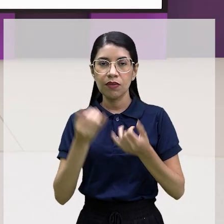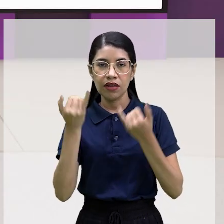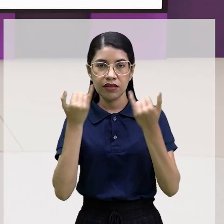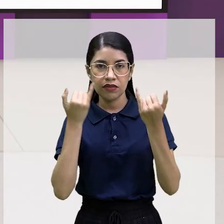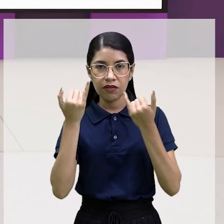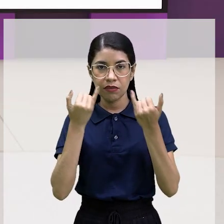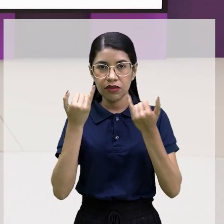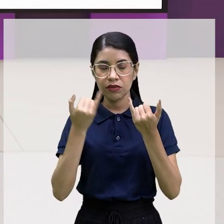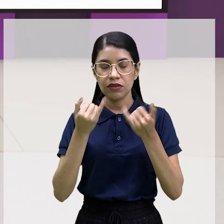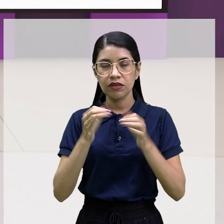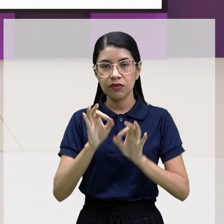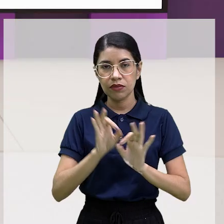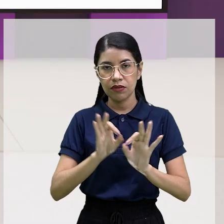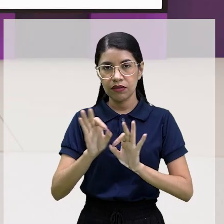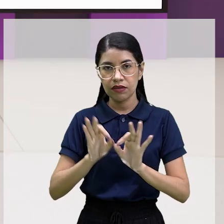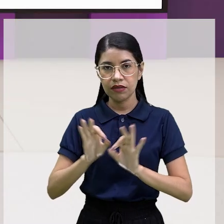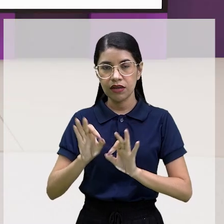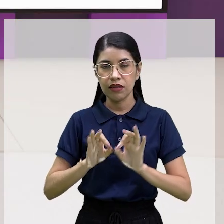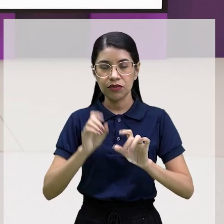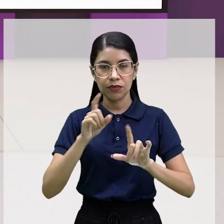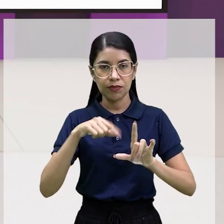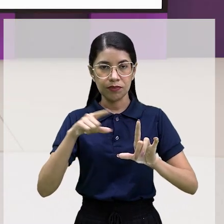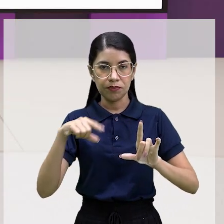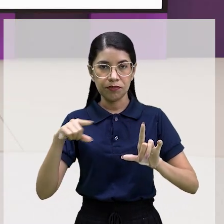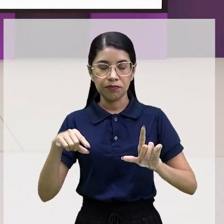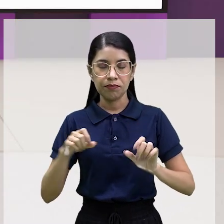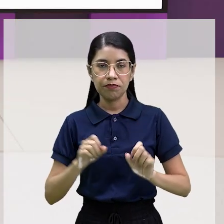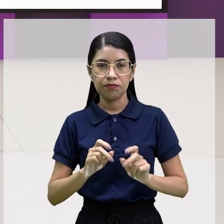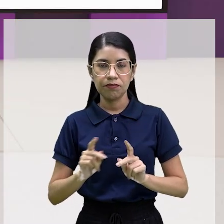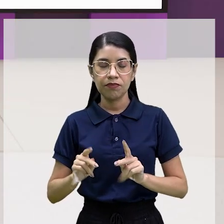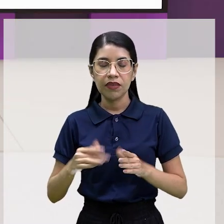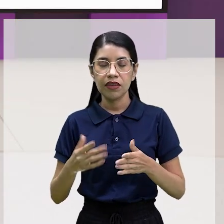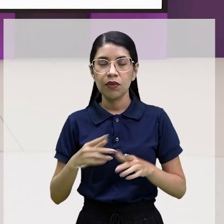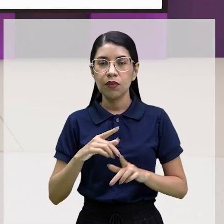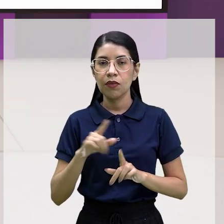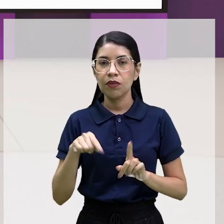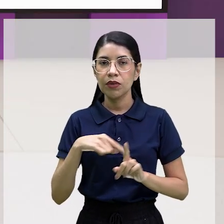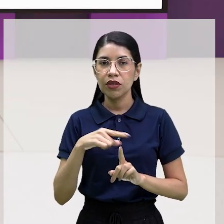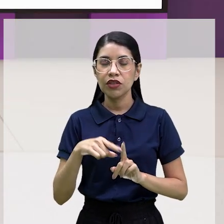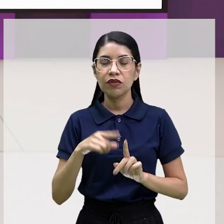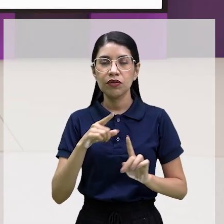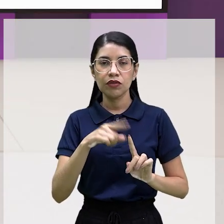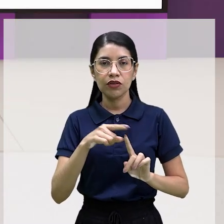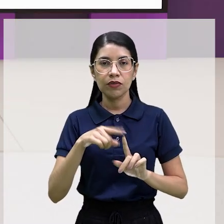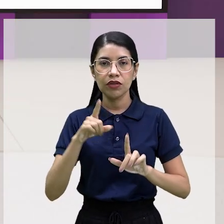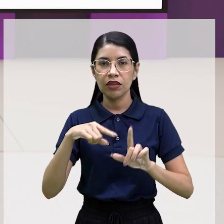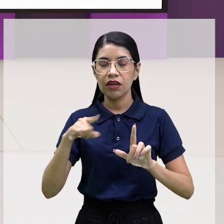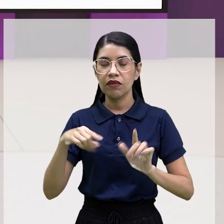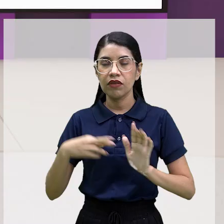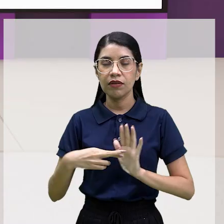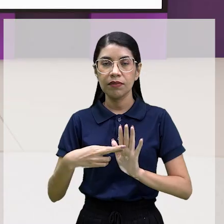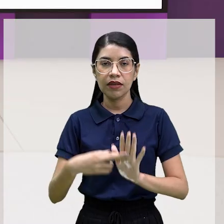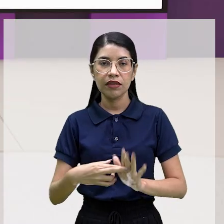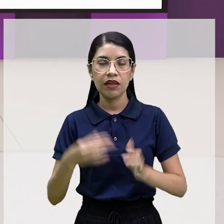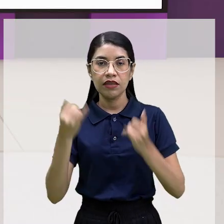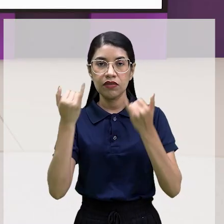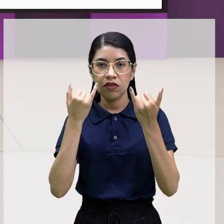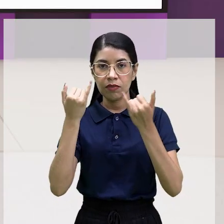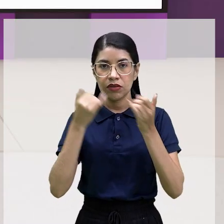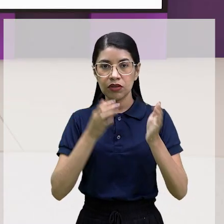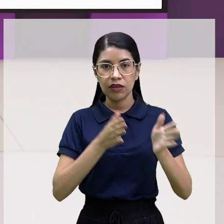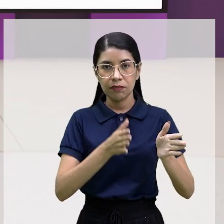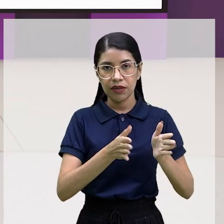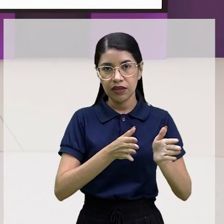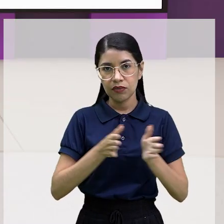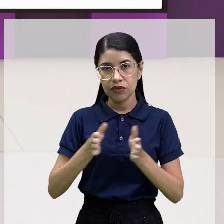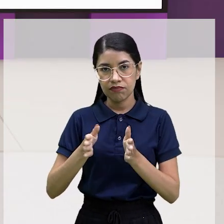dados estão distribuídos. Beleza, então a ideia do histograma é representar os dados em